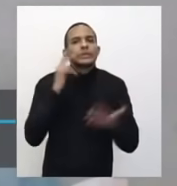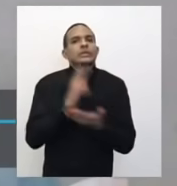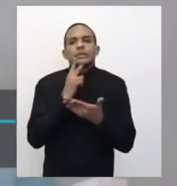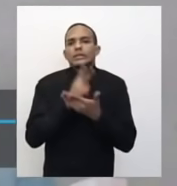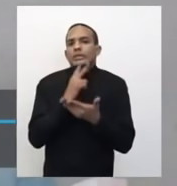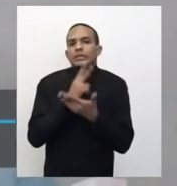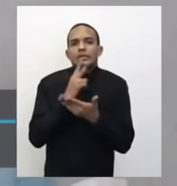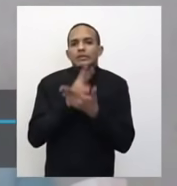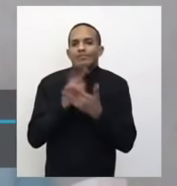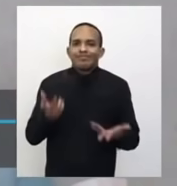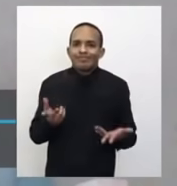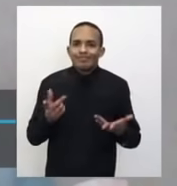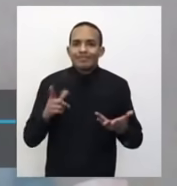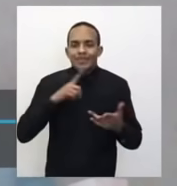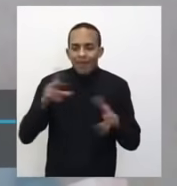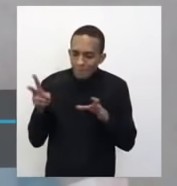muito